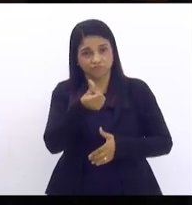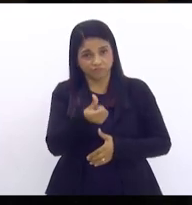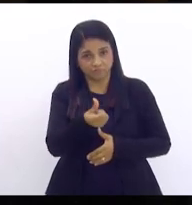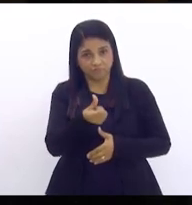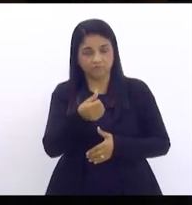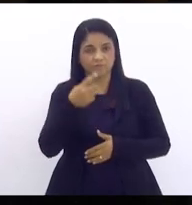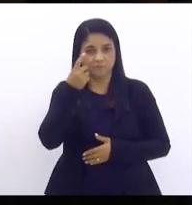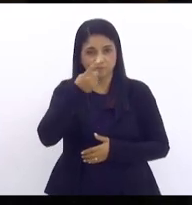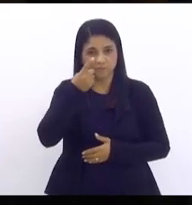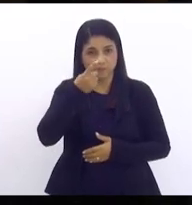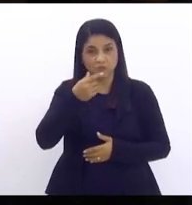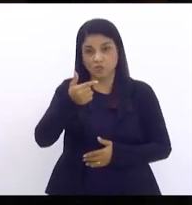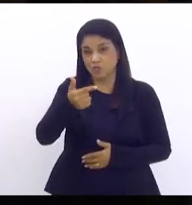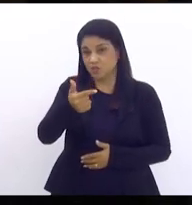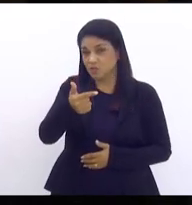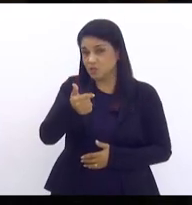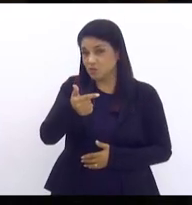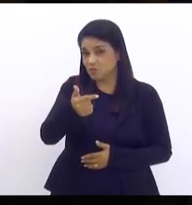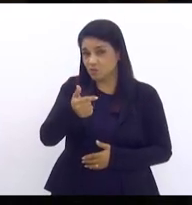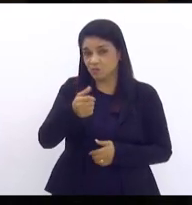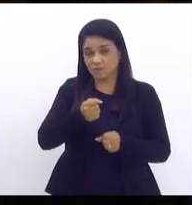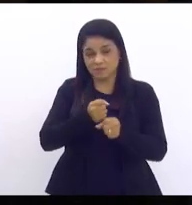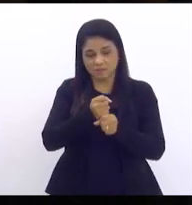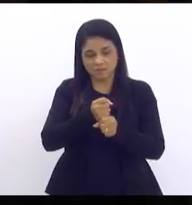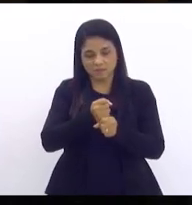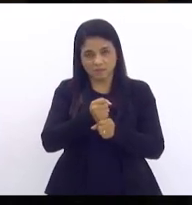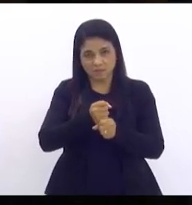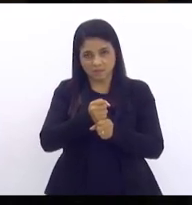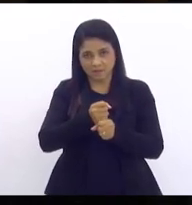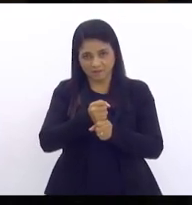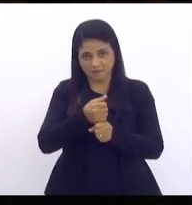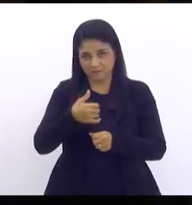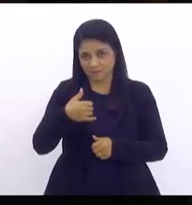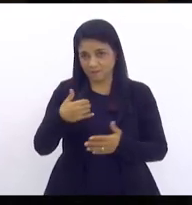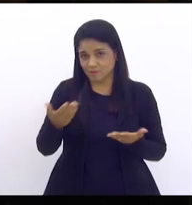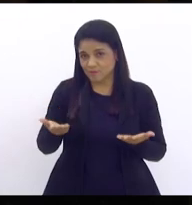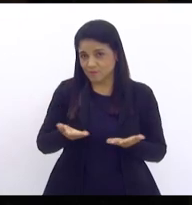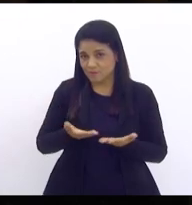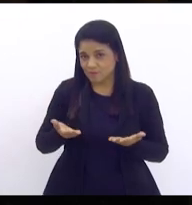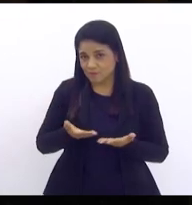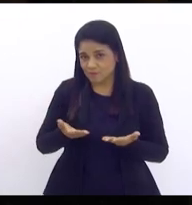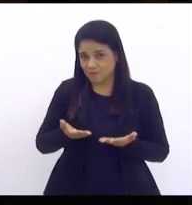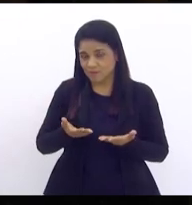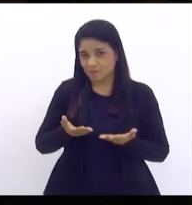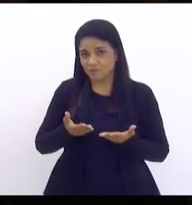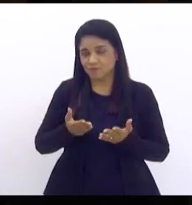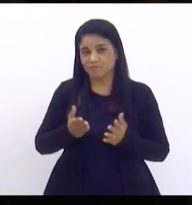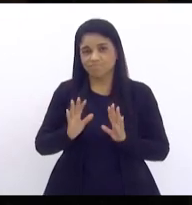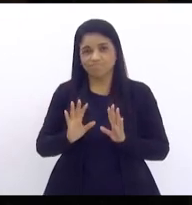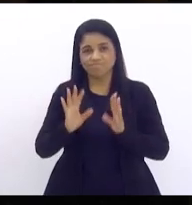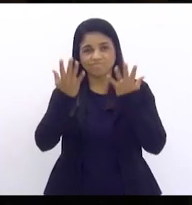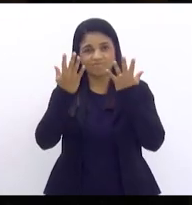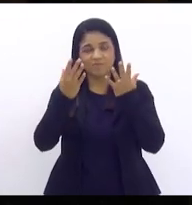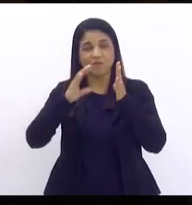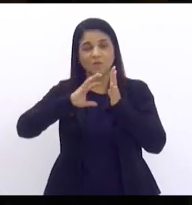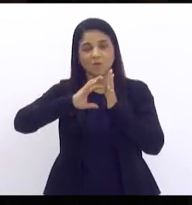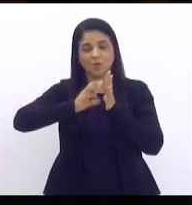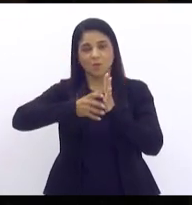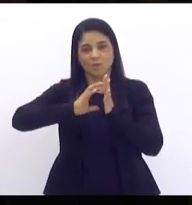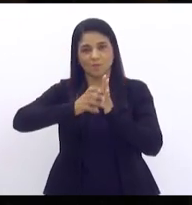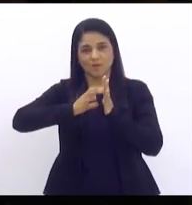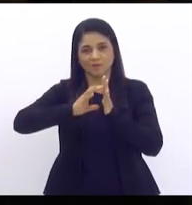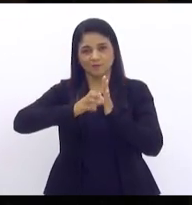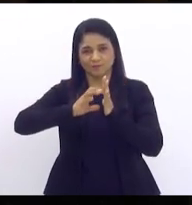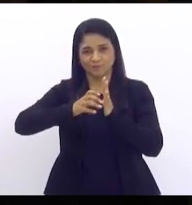anos que completam hoje o Partido Social Democrático. Está